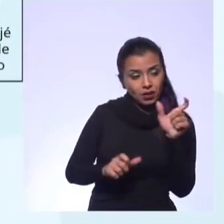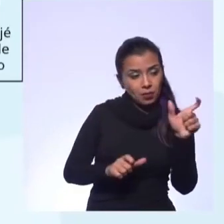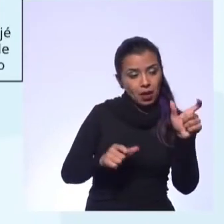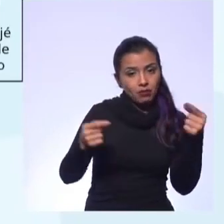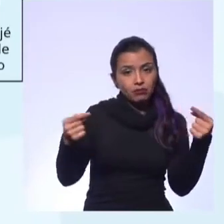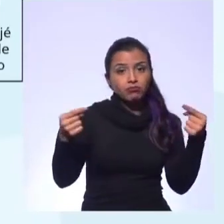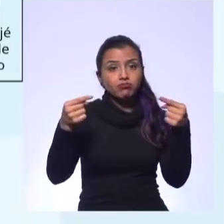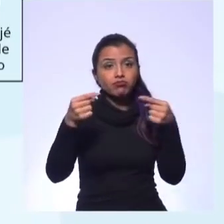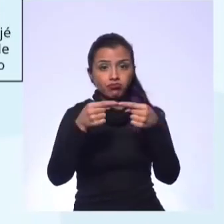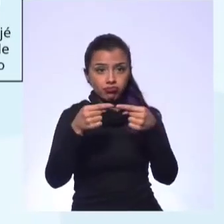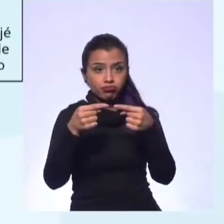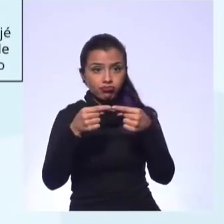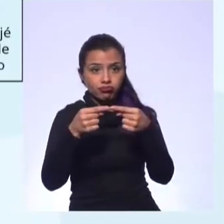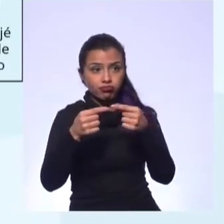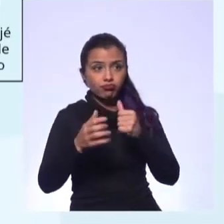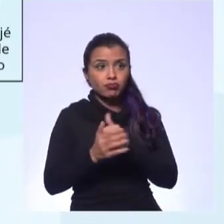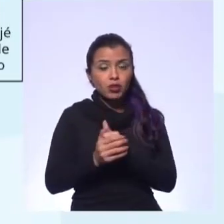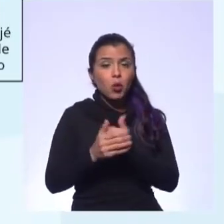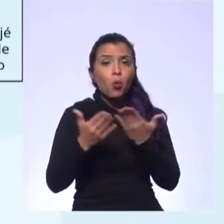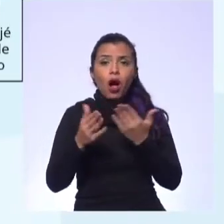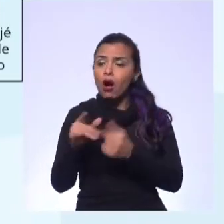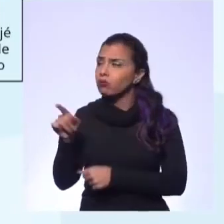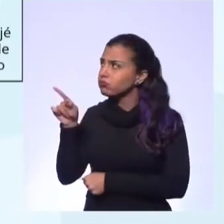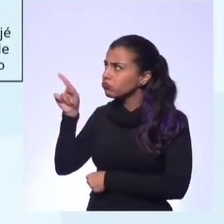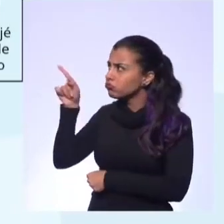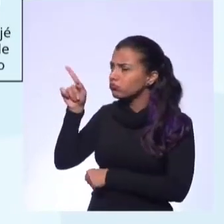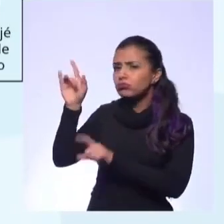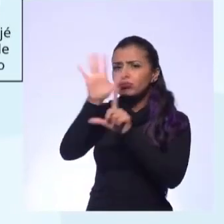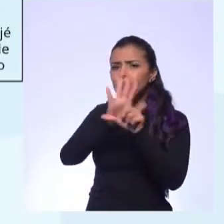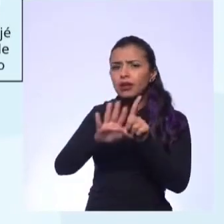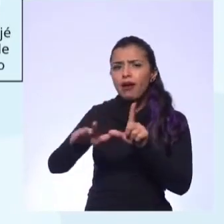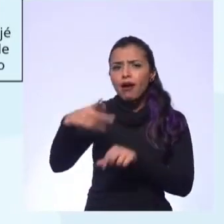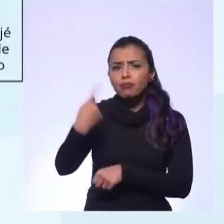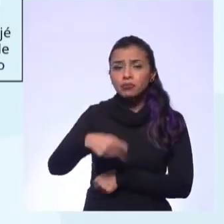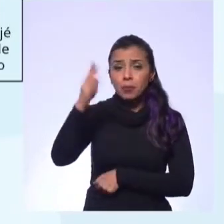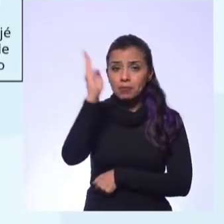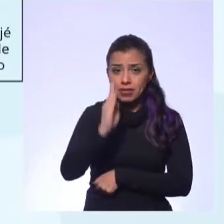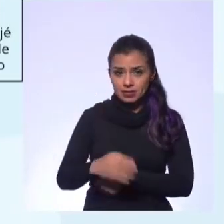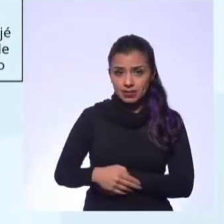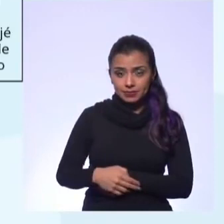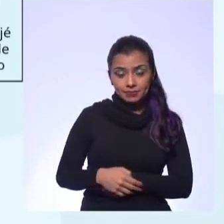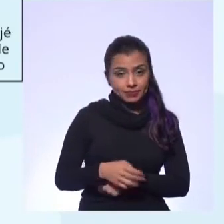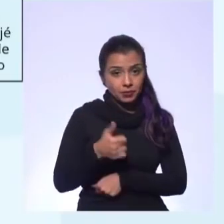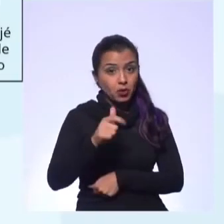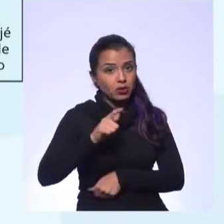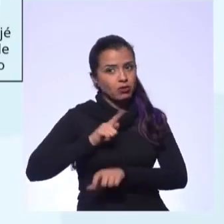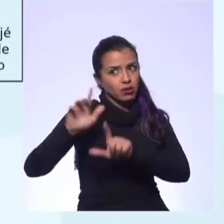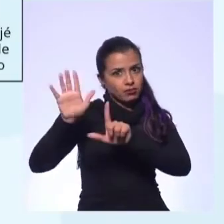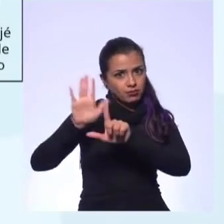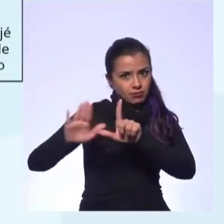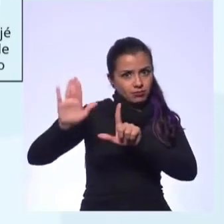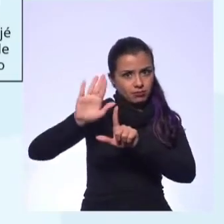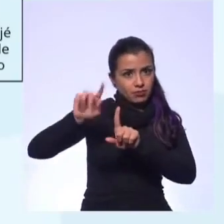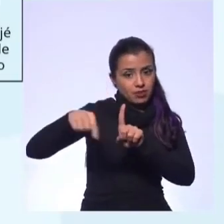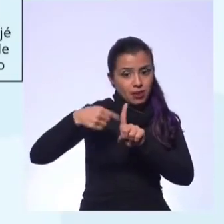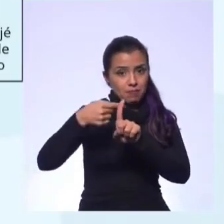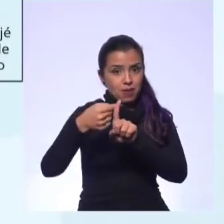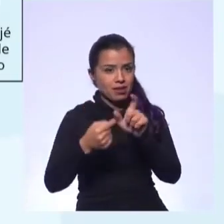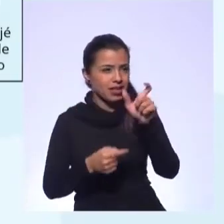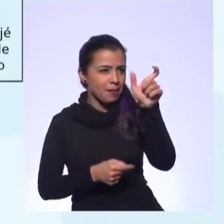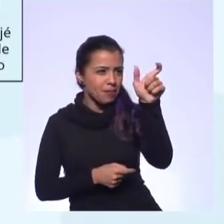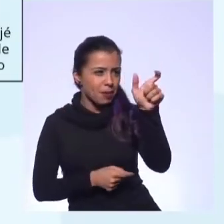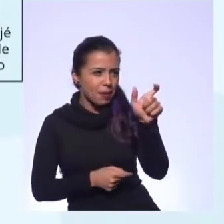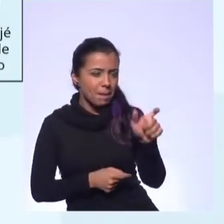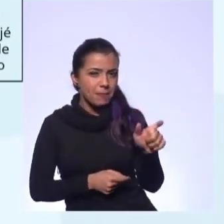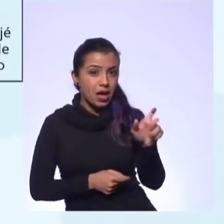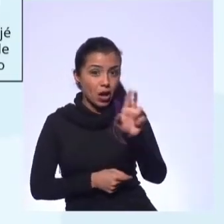of them are Brazilian? Qual desses são brasileiros? Então você tem aí as ilustrações, certo? E aí você tem